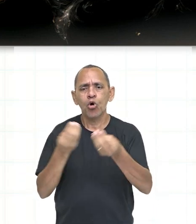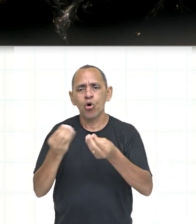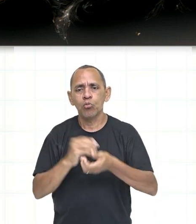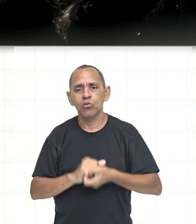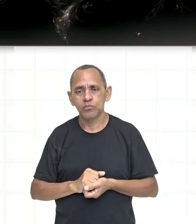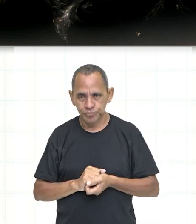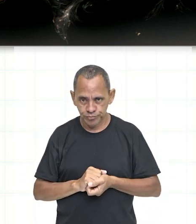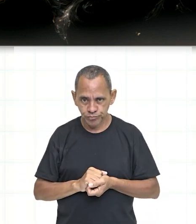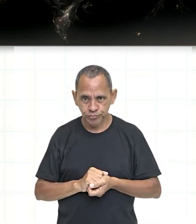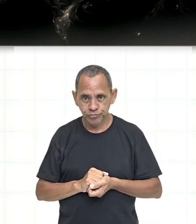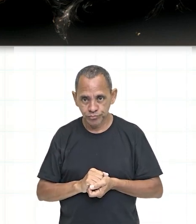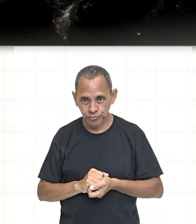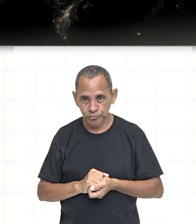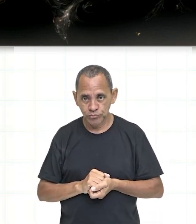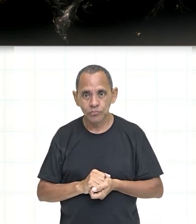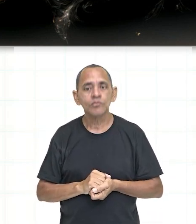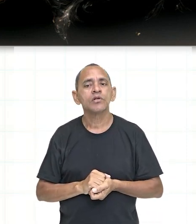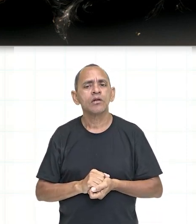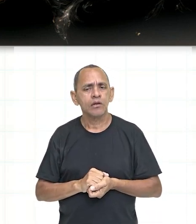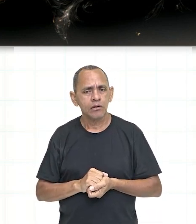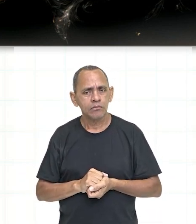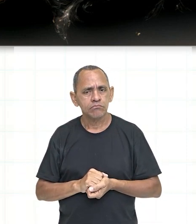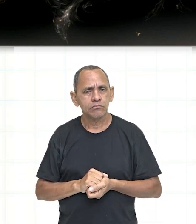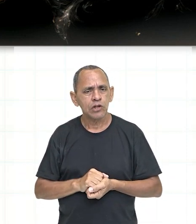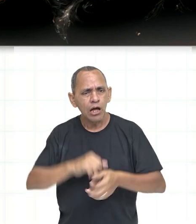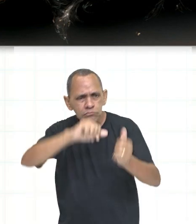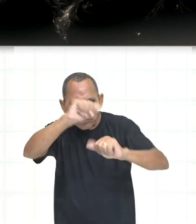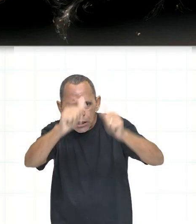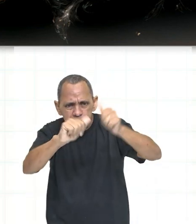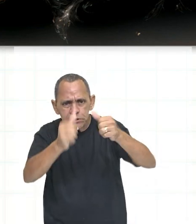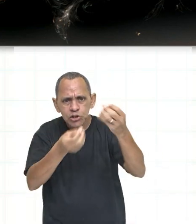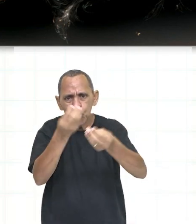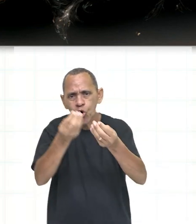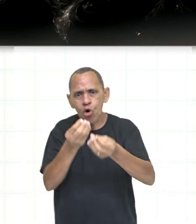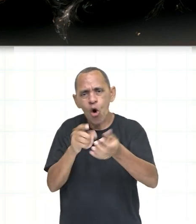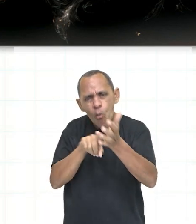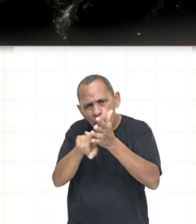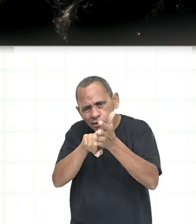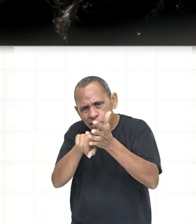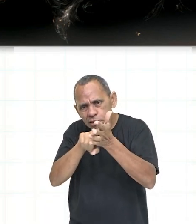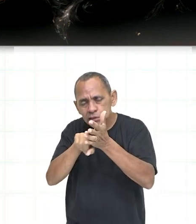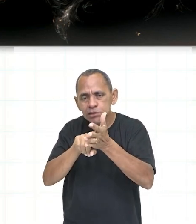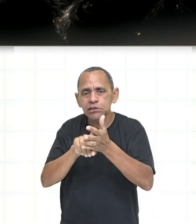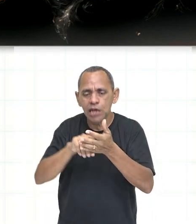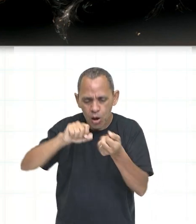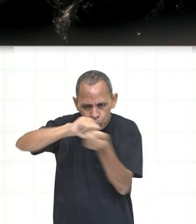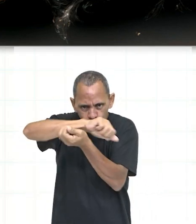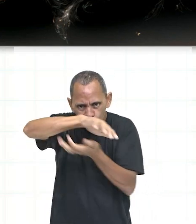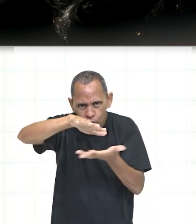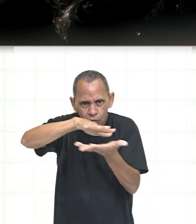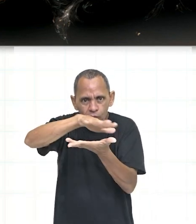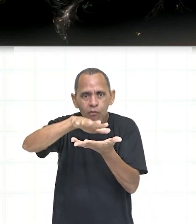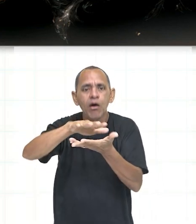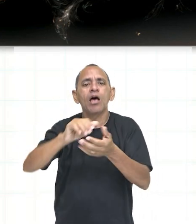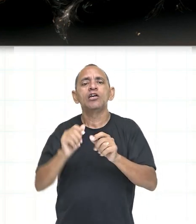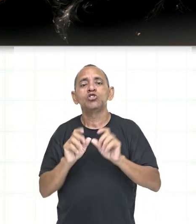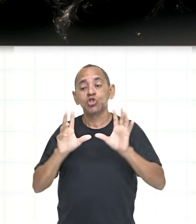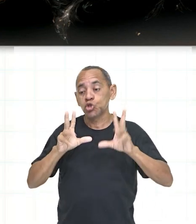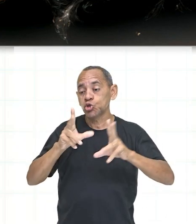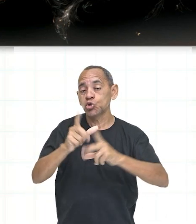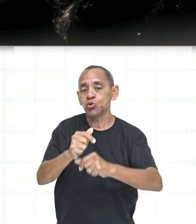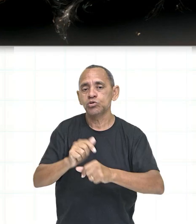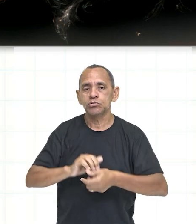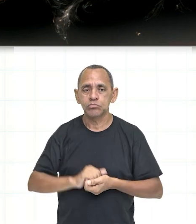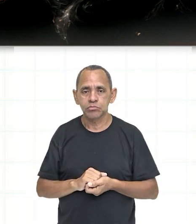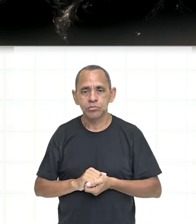que a gente está explorando ele em toda a sua totalidade, mas a gente dificilmente a gente vai encontrar um texto onde nós conhecemos todas